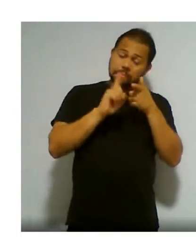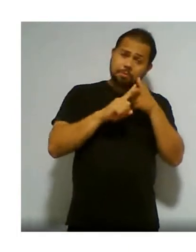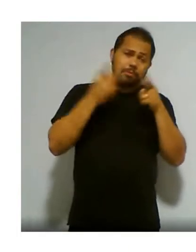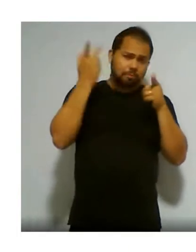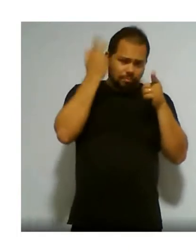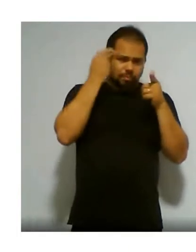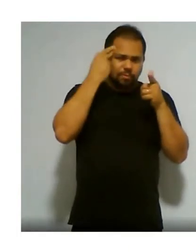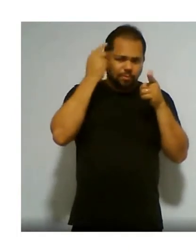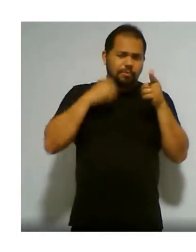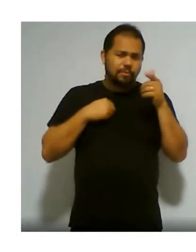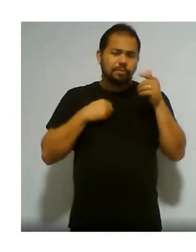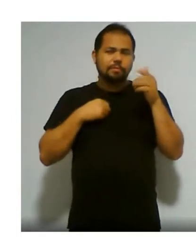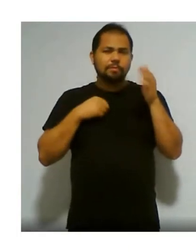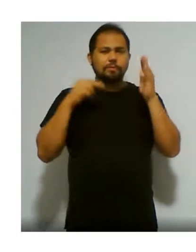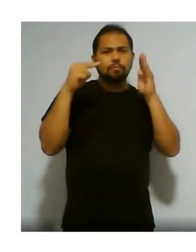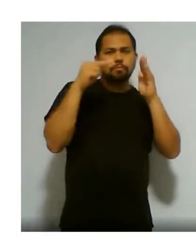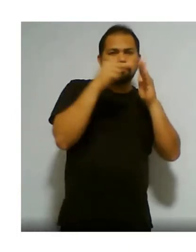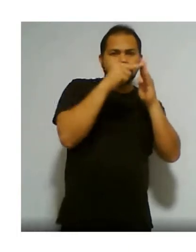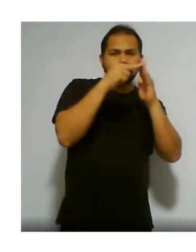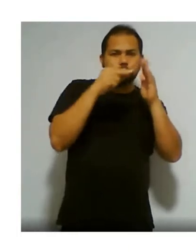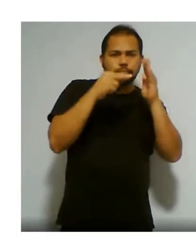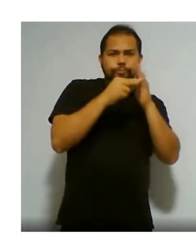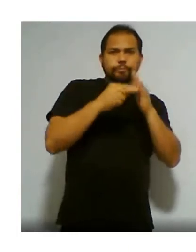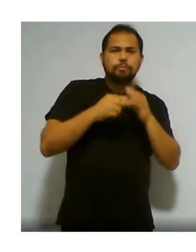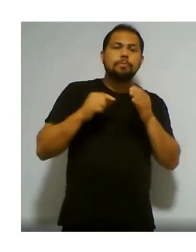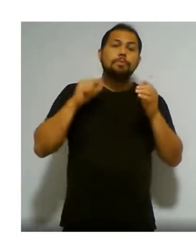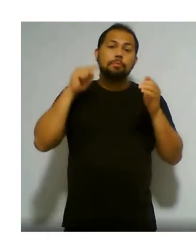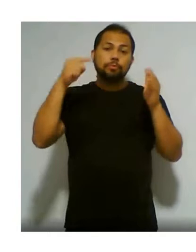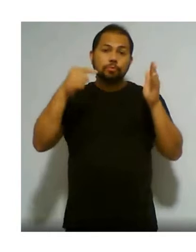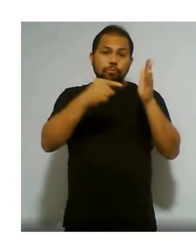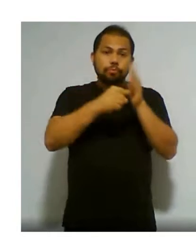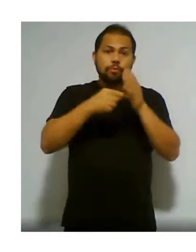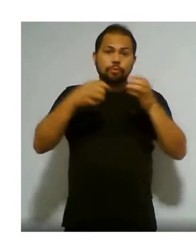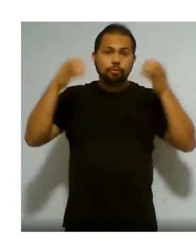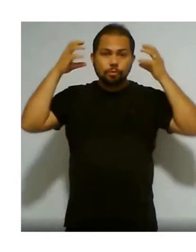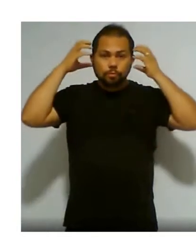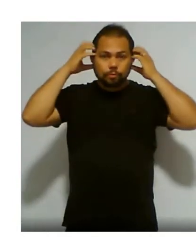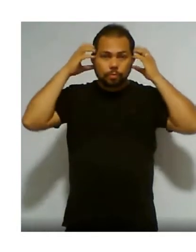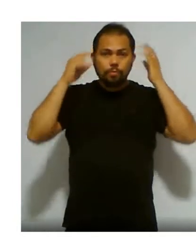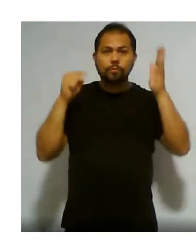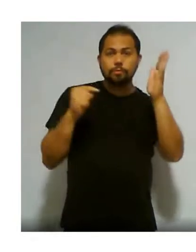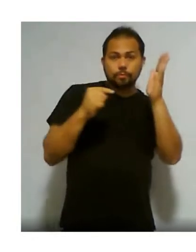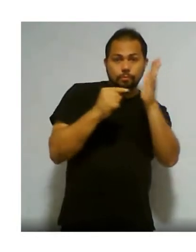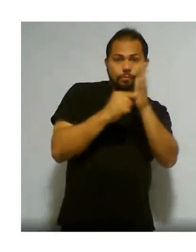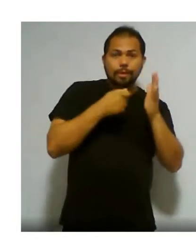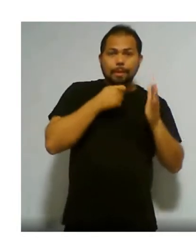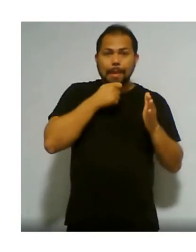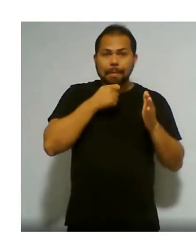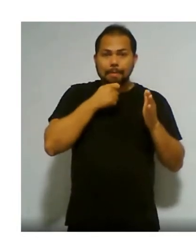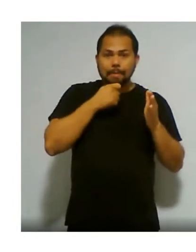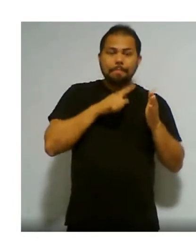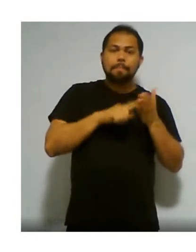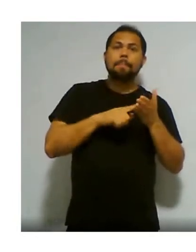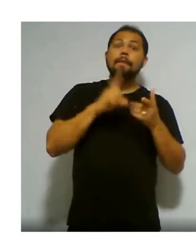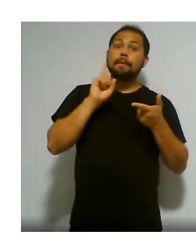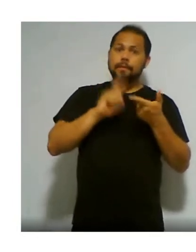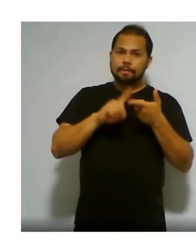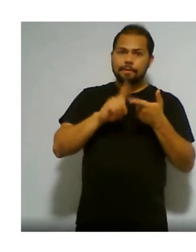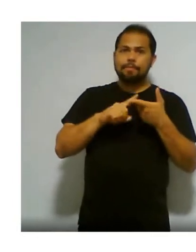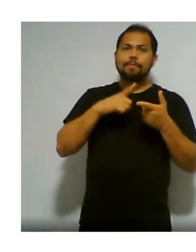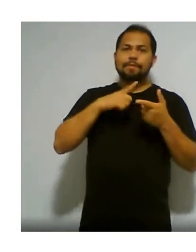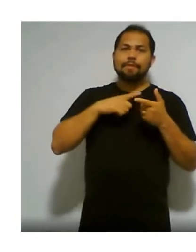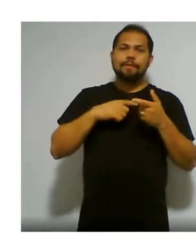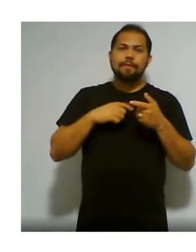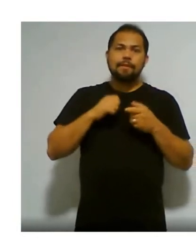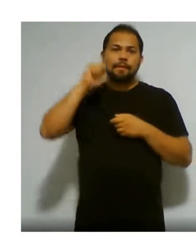algumas conexões para microfone e fone de ouvido e alguns LEDs, né? Um para indicar que o computador está ligado, um outro